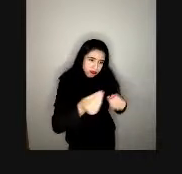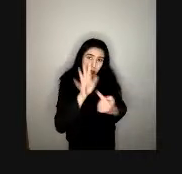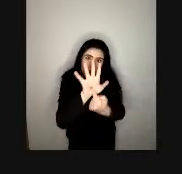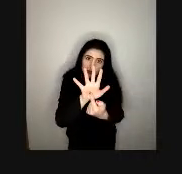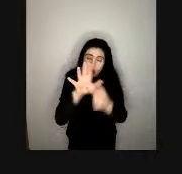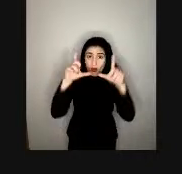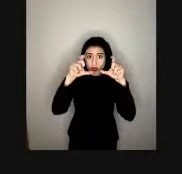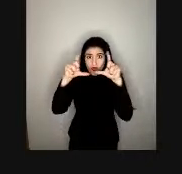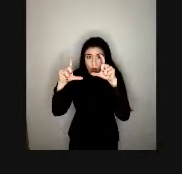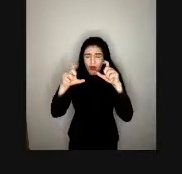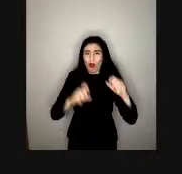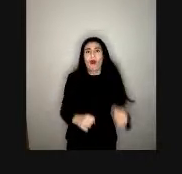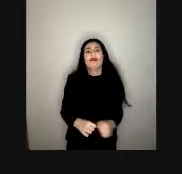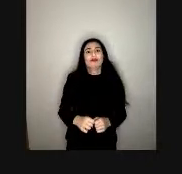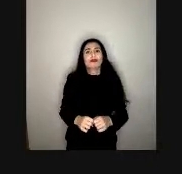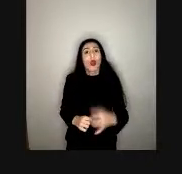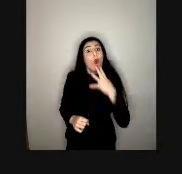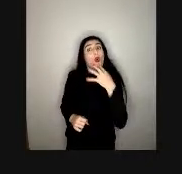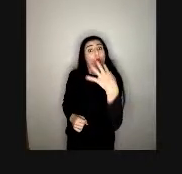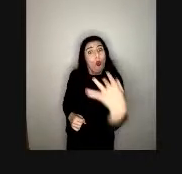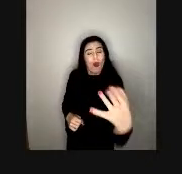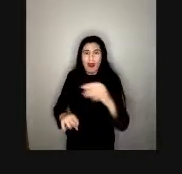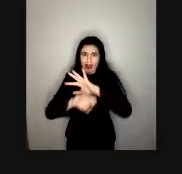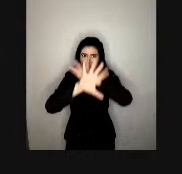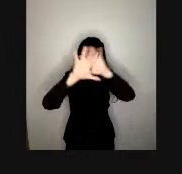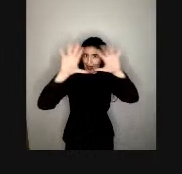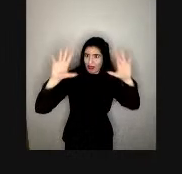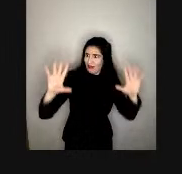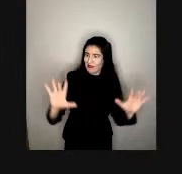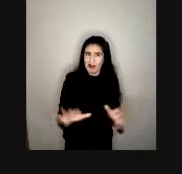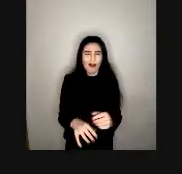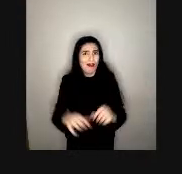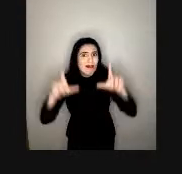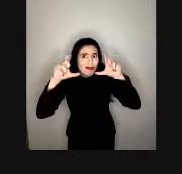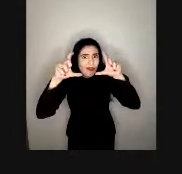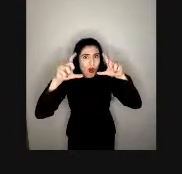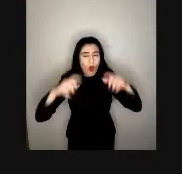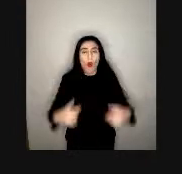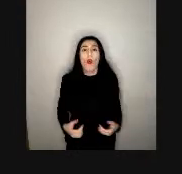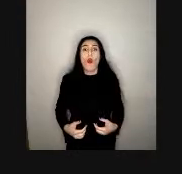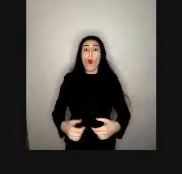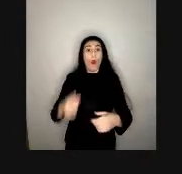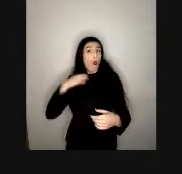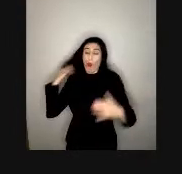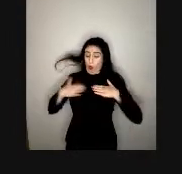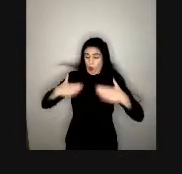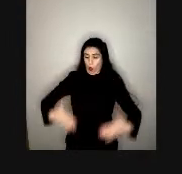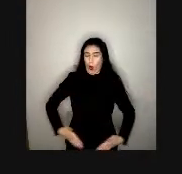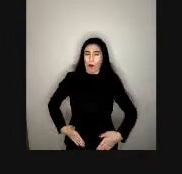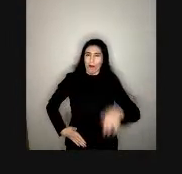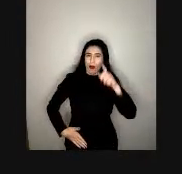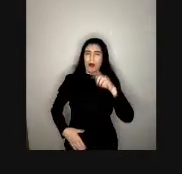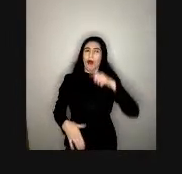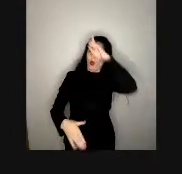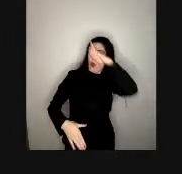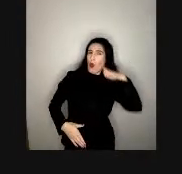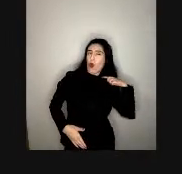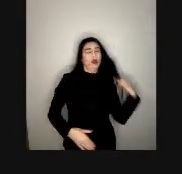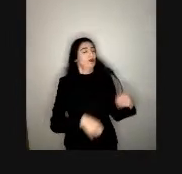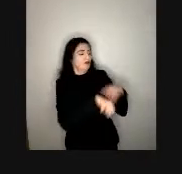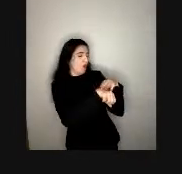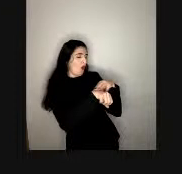foto colorida, 10 por 15, né, de corpo inteiro, de uma menina loira, morena, de